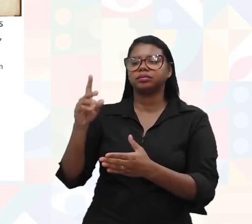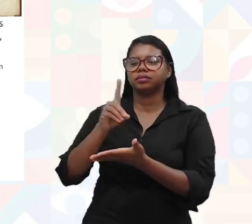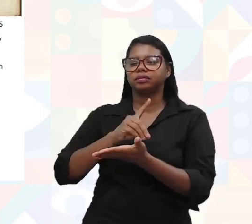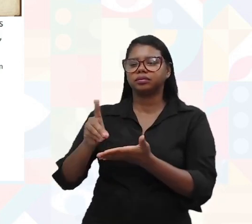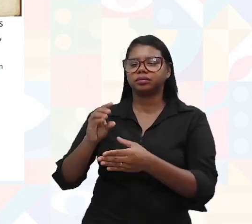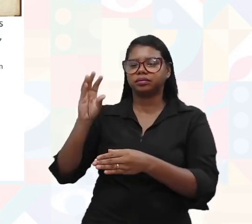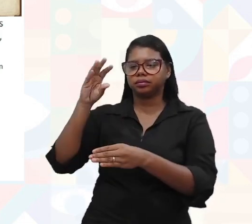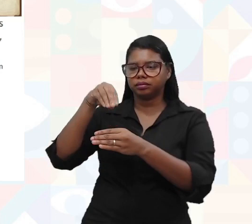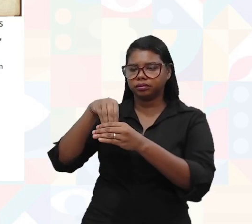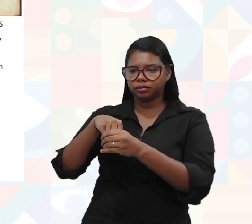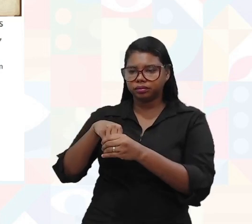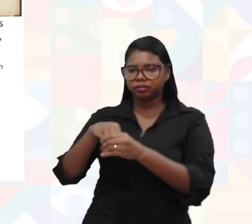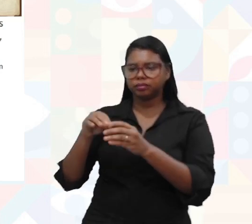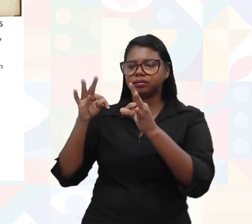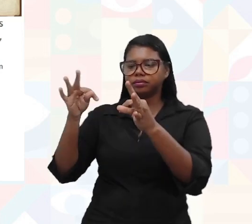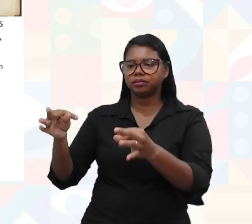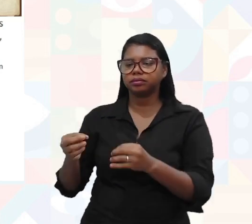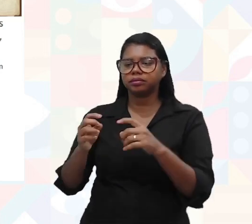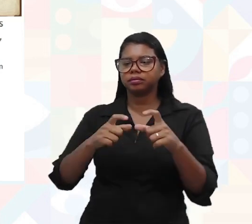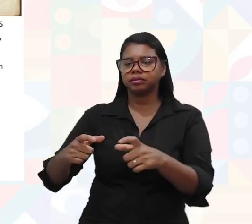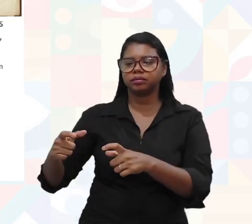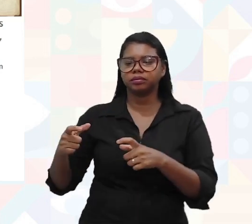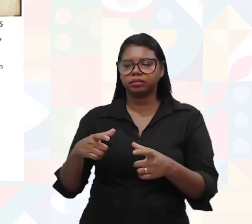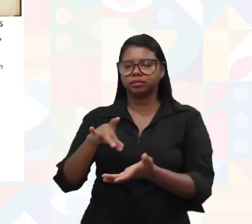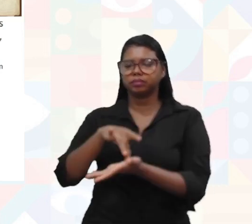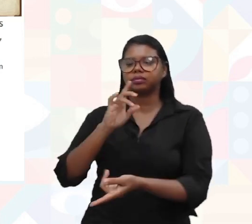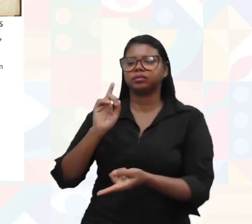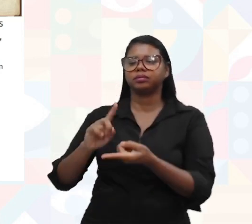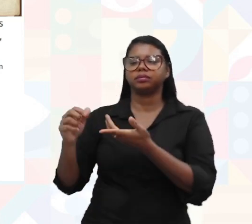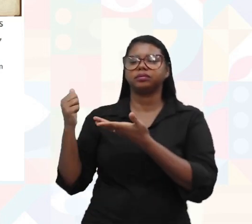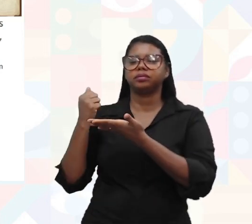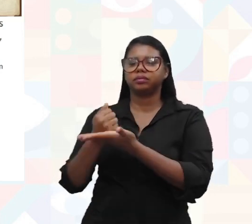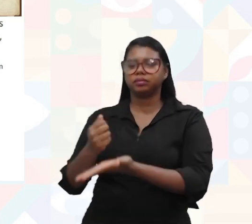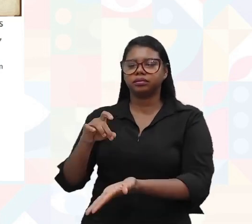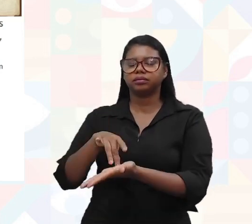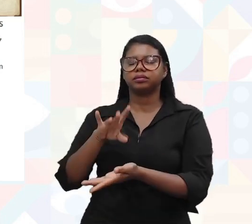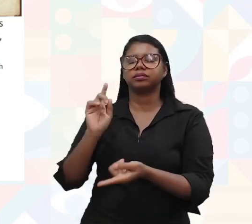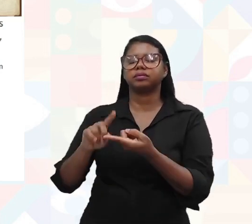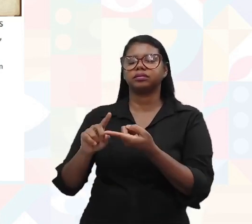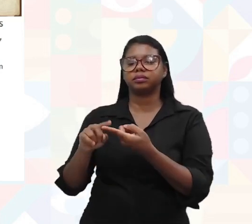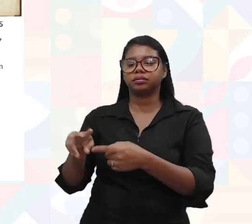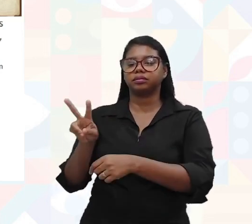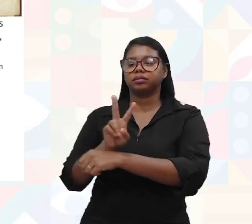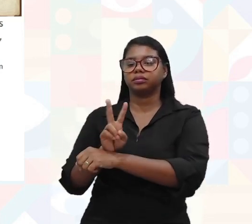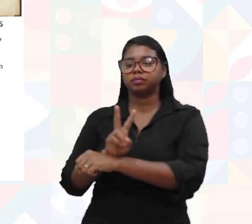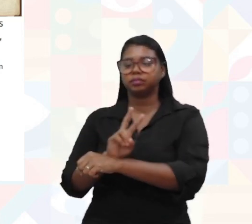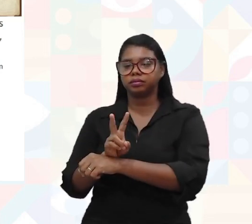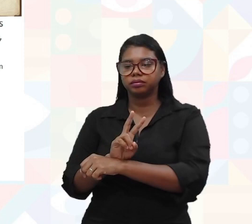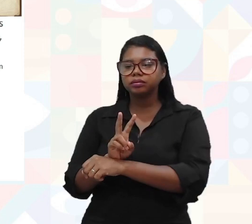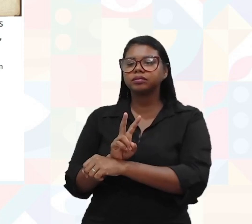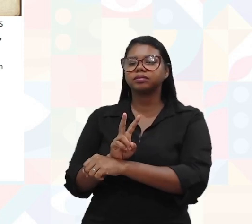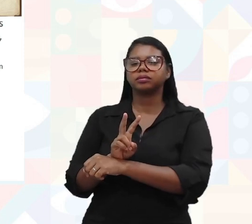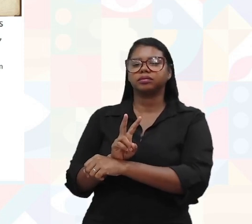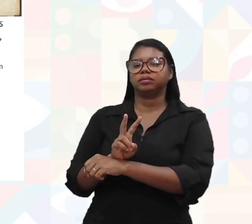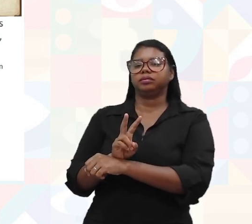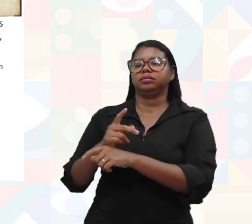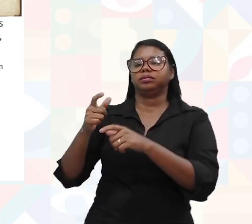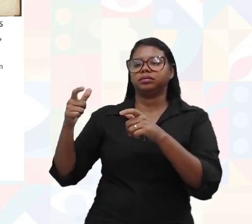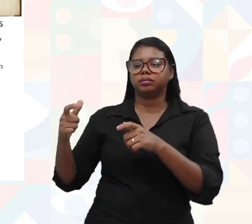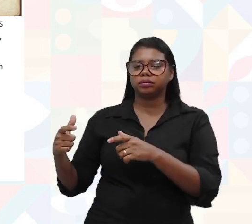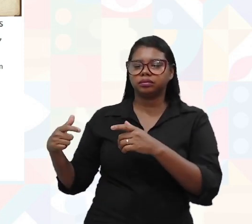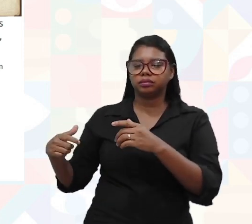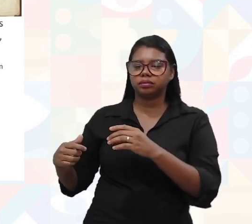interiores propriamente dito, e também ajudou muito na questão da preservação do patrimônio histórico inglês, a partir